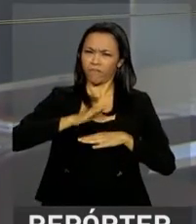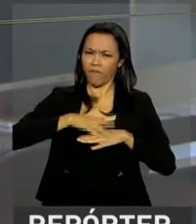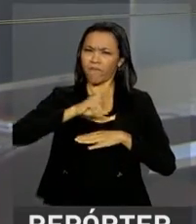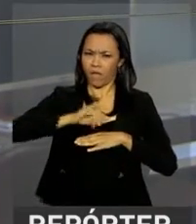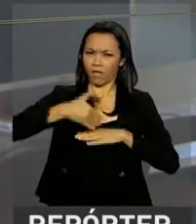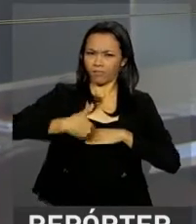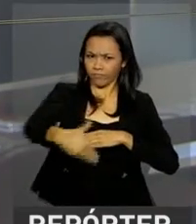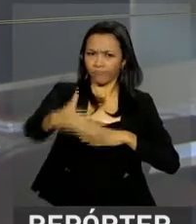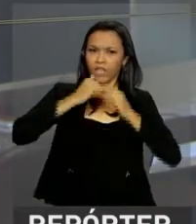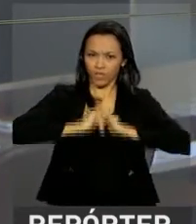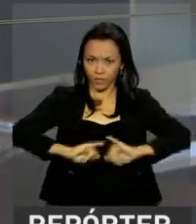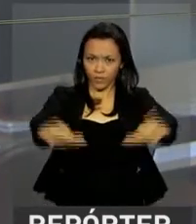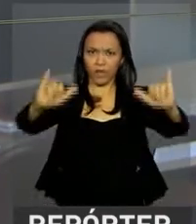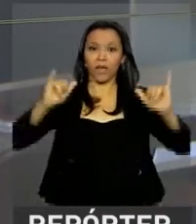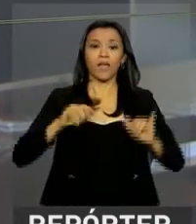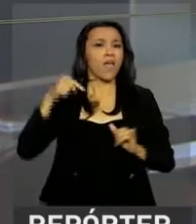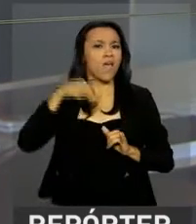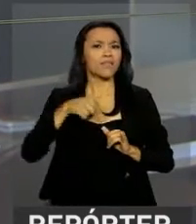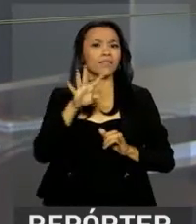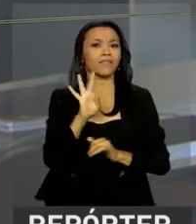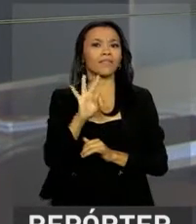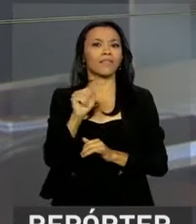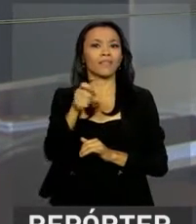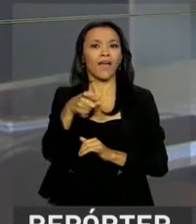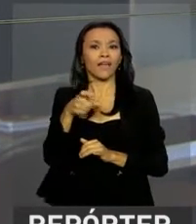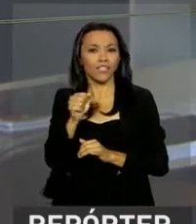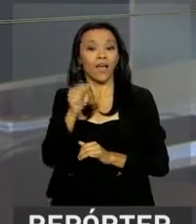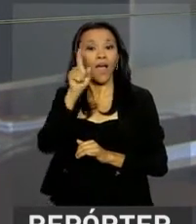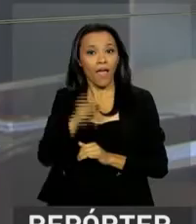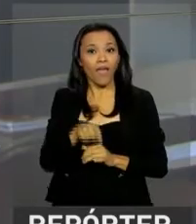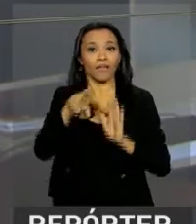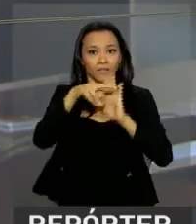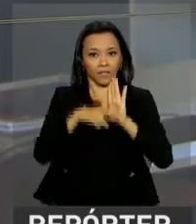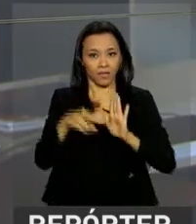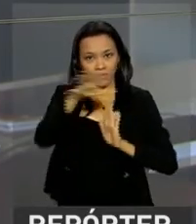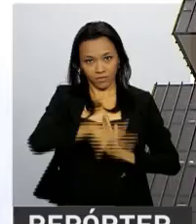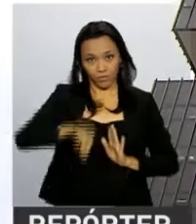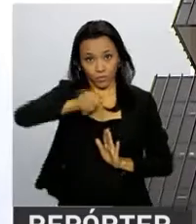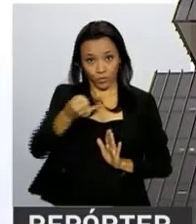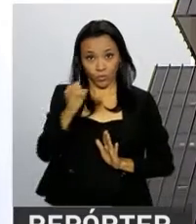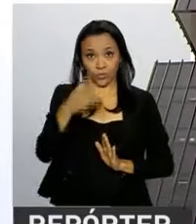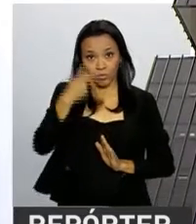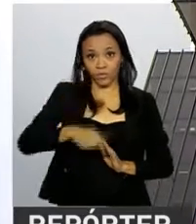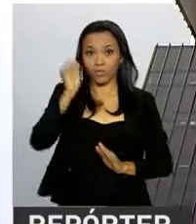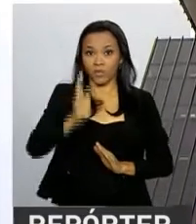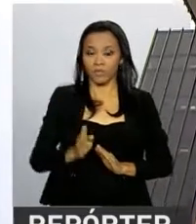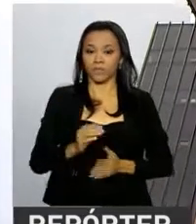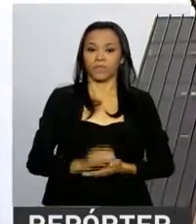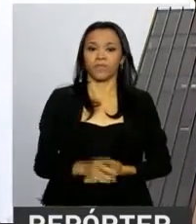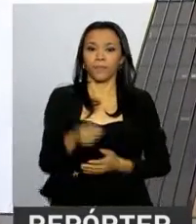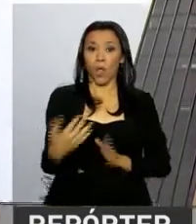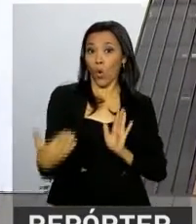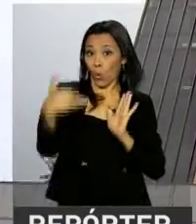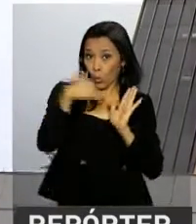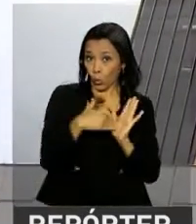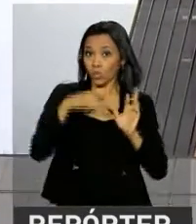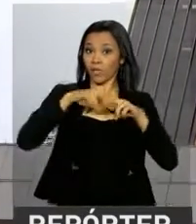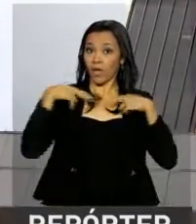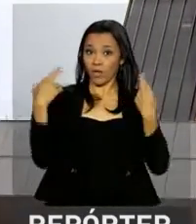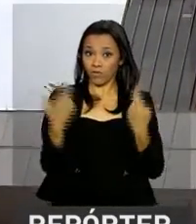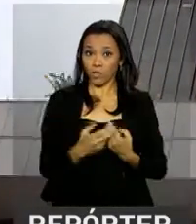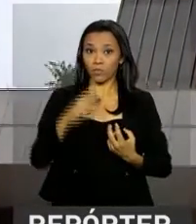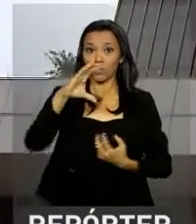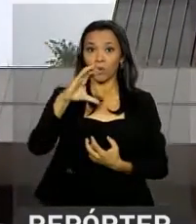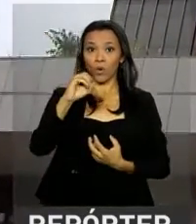dia a taxa serve de referência para os juros da economia brasileira é a penúltima reunião do ano do copom